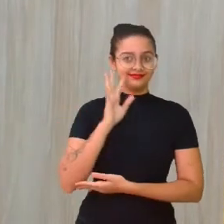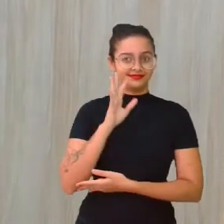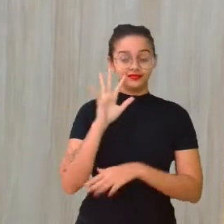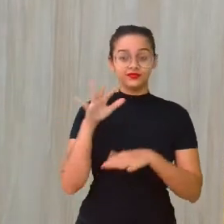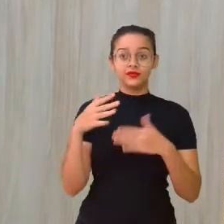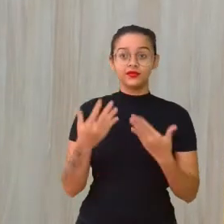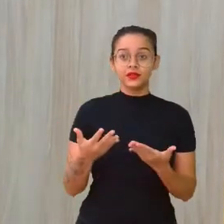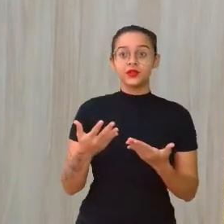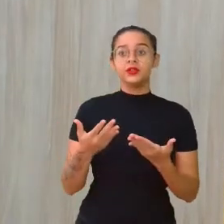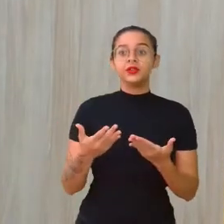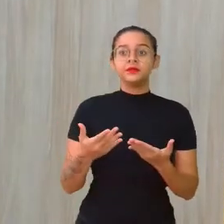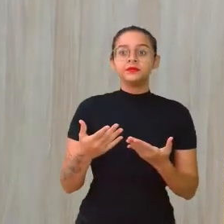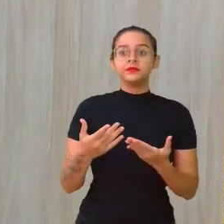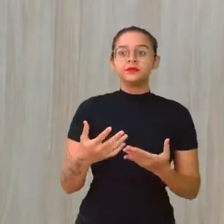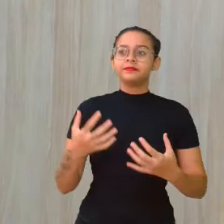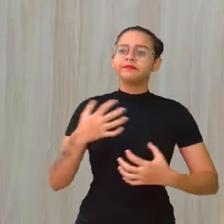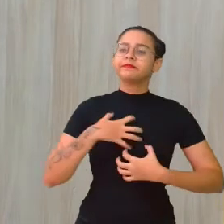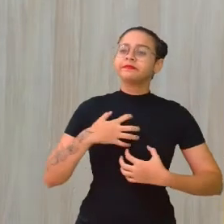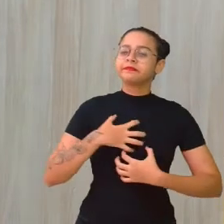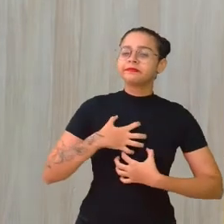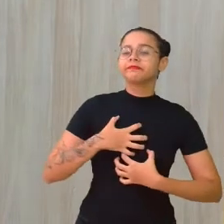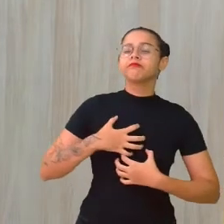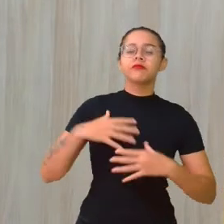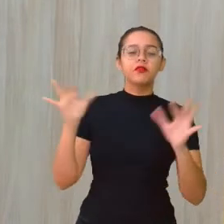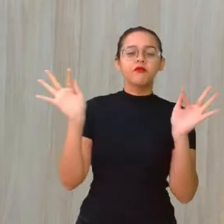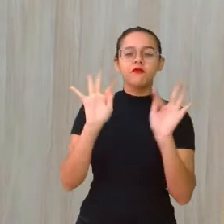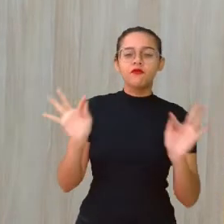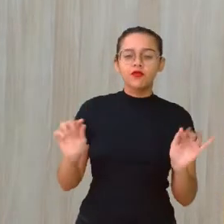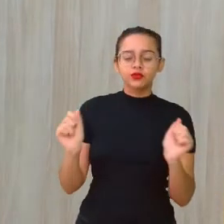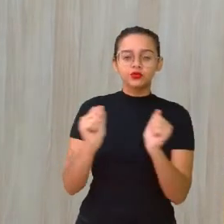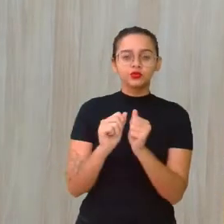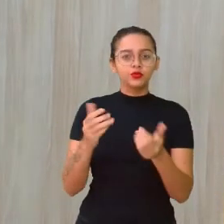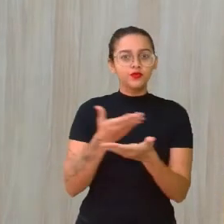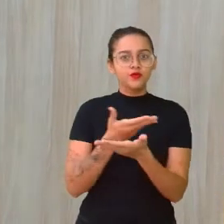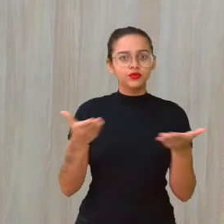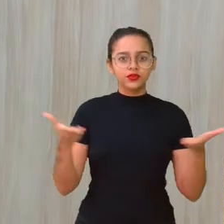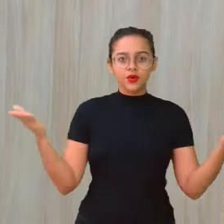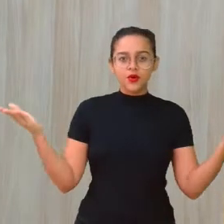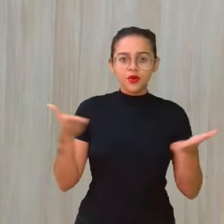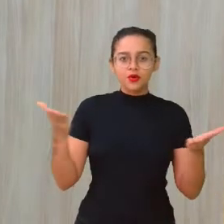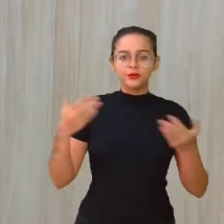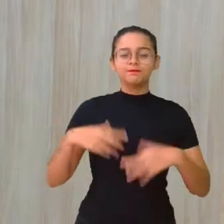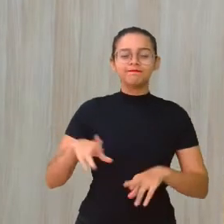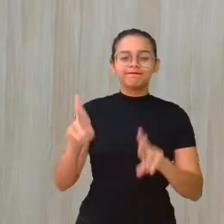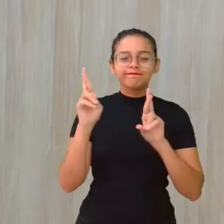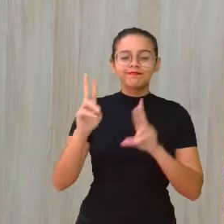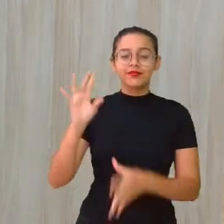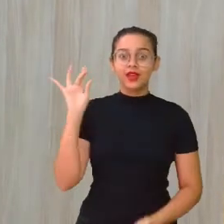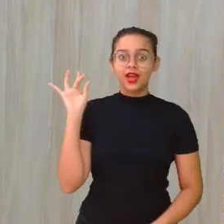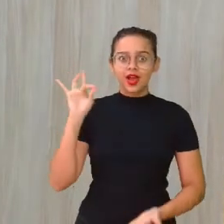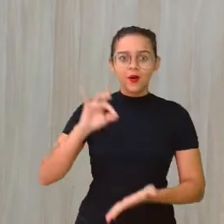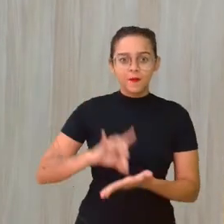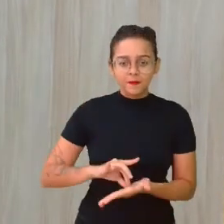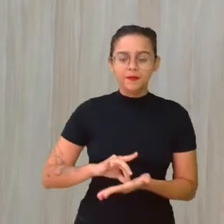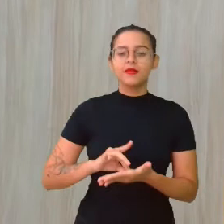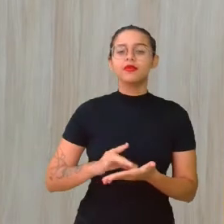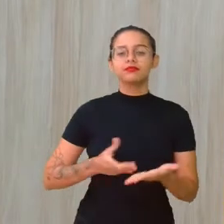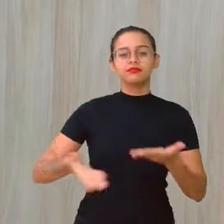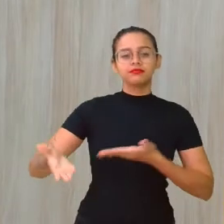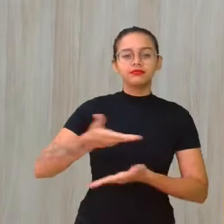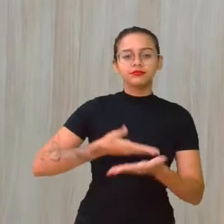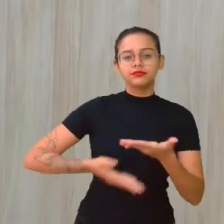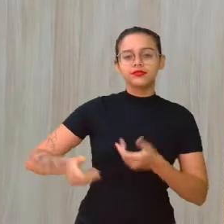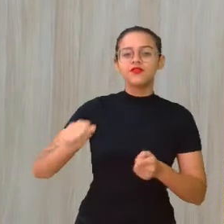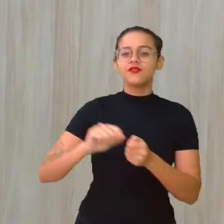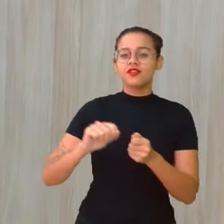Então, estou muito honrada de estar aqui com vocês hoje, tá? Espero realmente poder compartilhar,